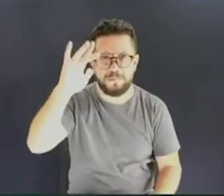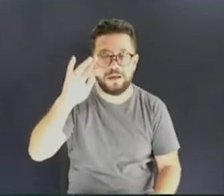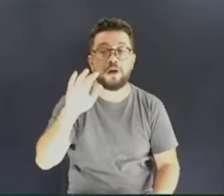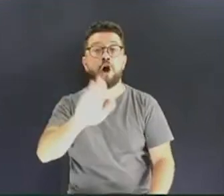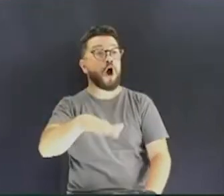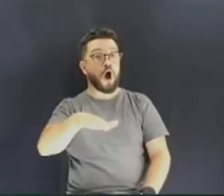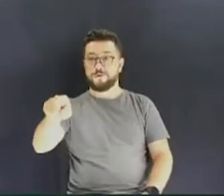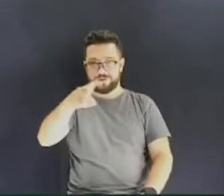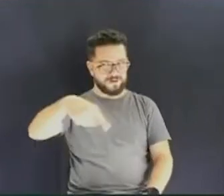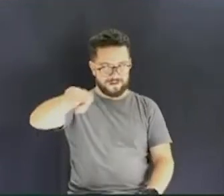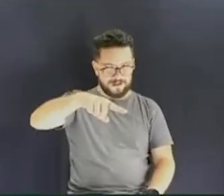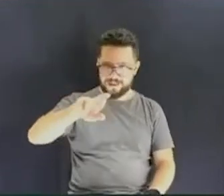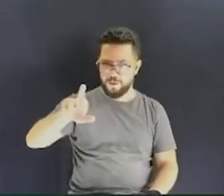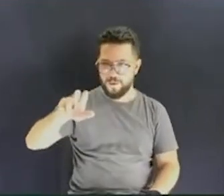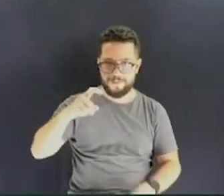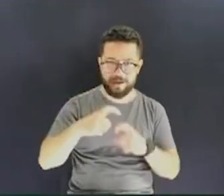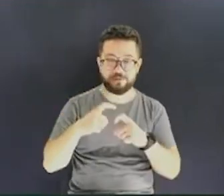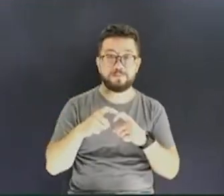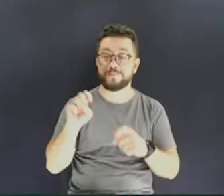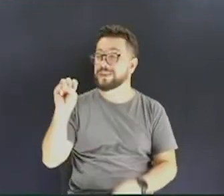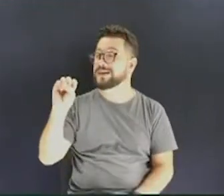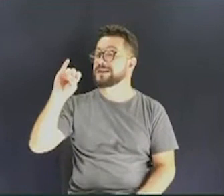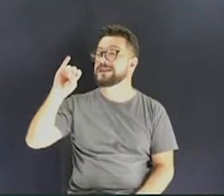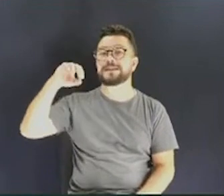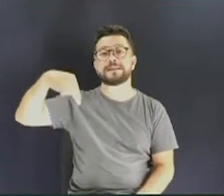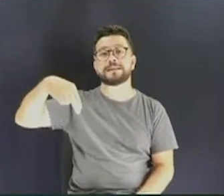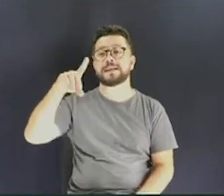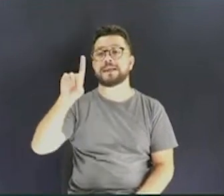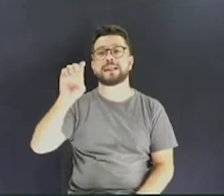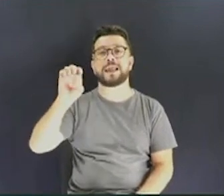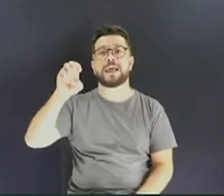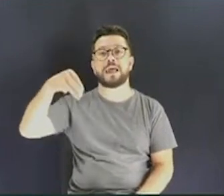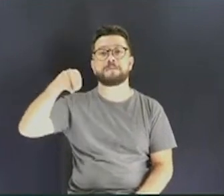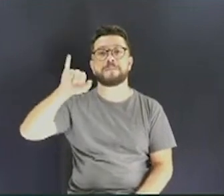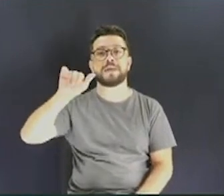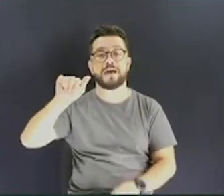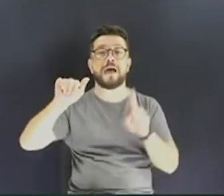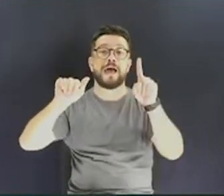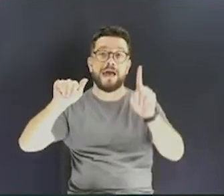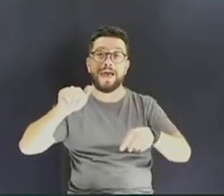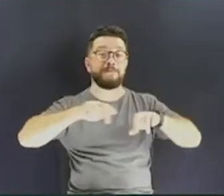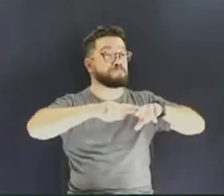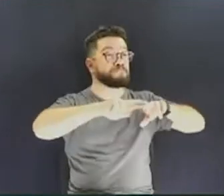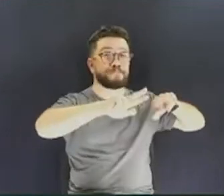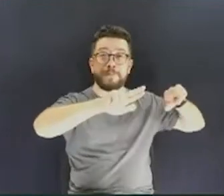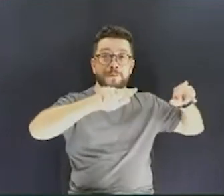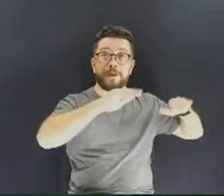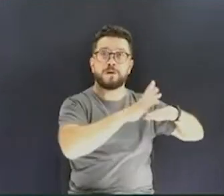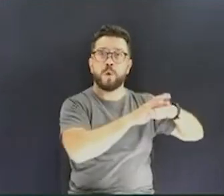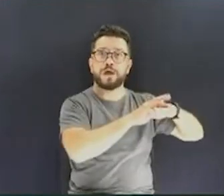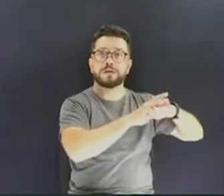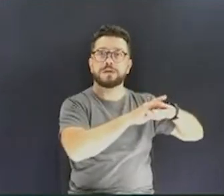agora. A sindemia é uma conjunção, uma sinergia de vários tipos de doenças que juntas, quando